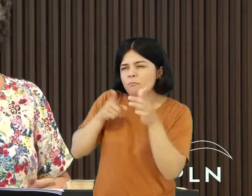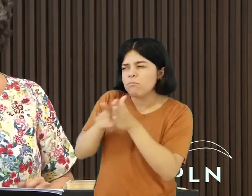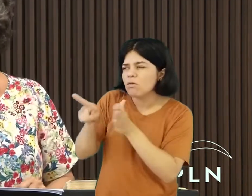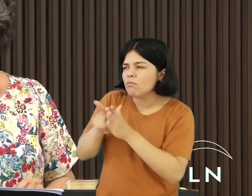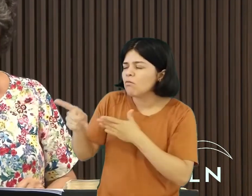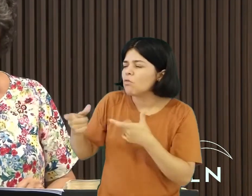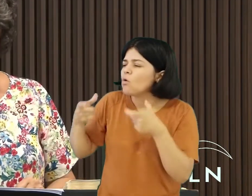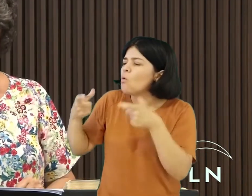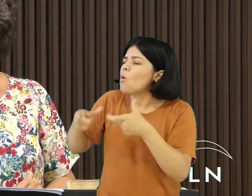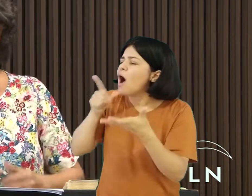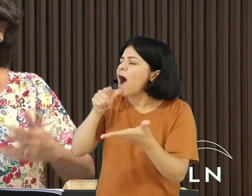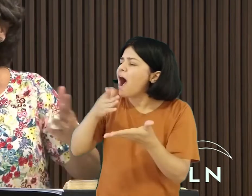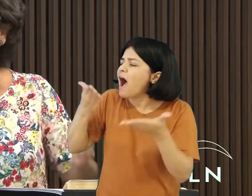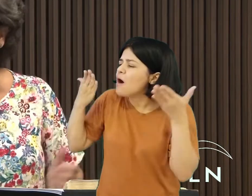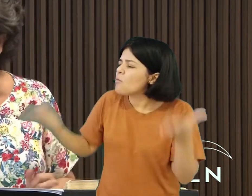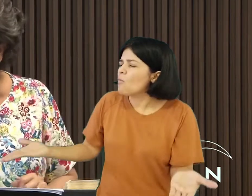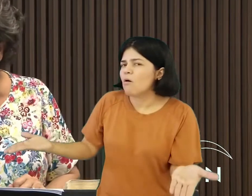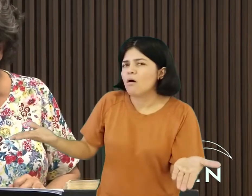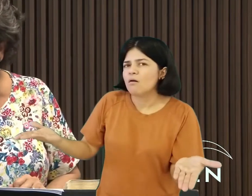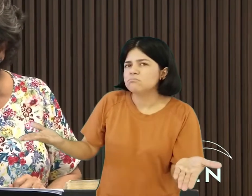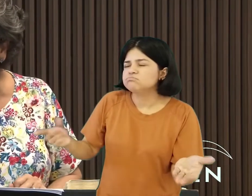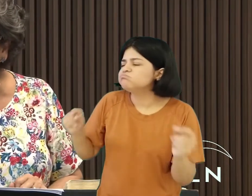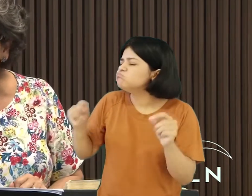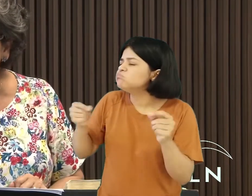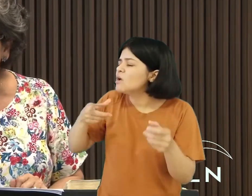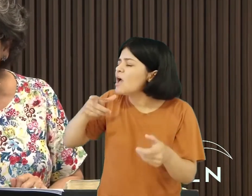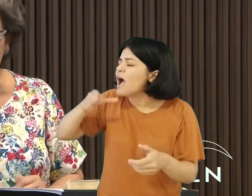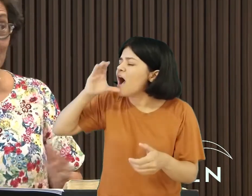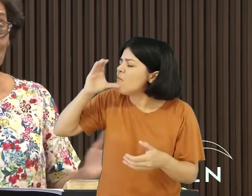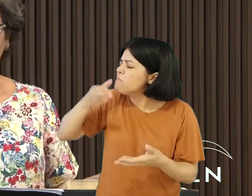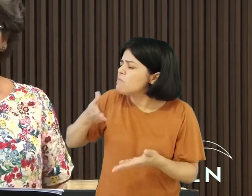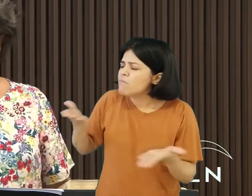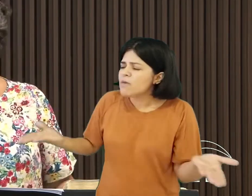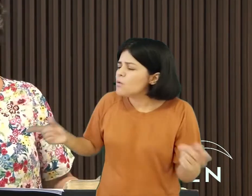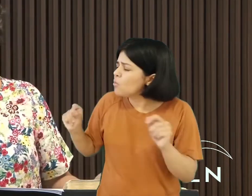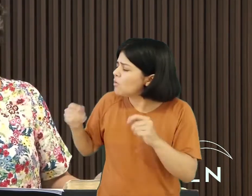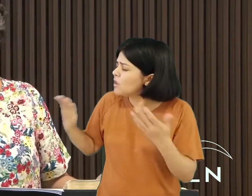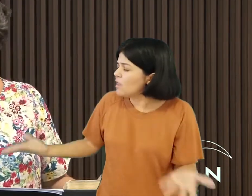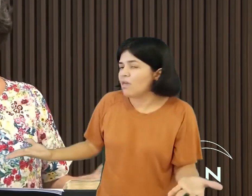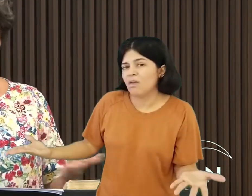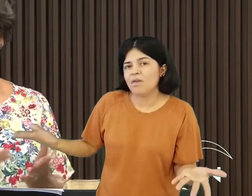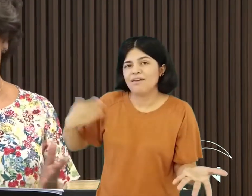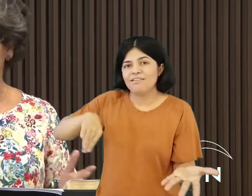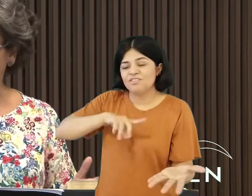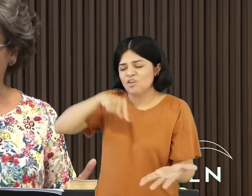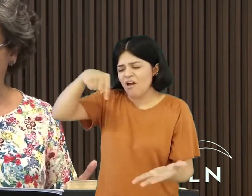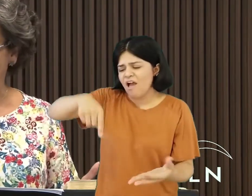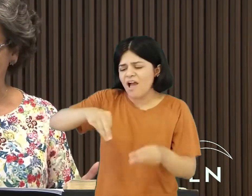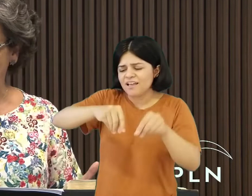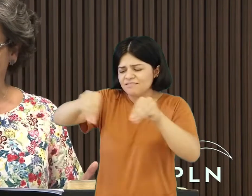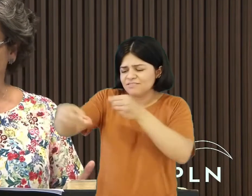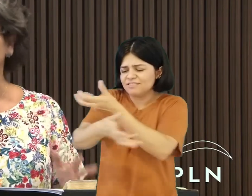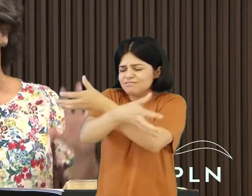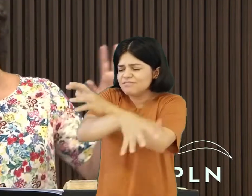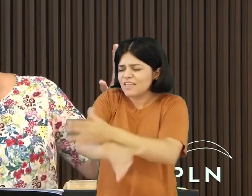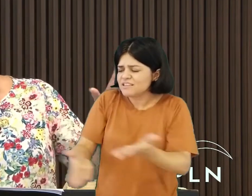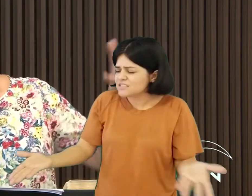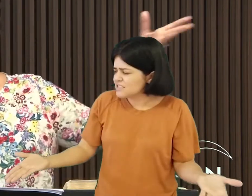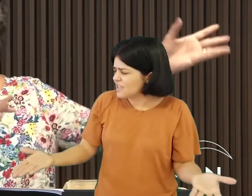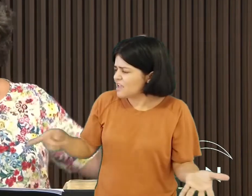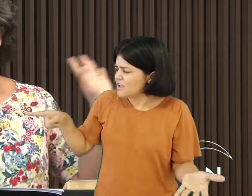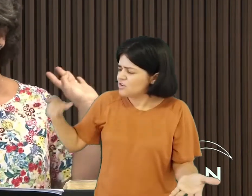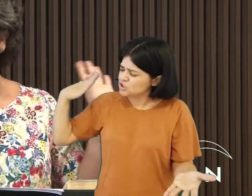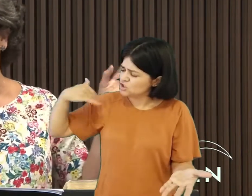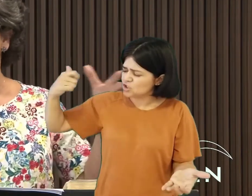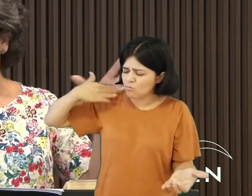água, Moisés? O que a gente vai beber? Nós estamos no deserto, você nos trouxe para cá. Tudo bem, a